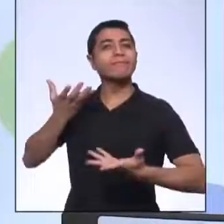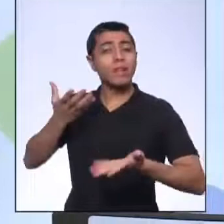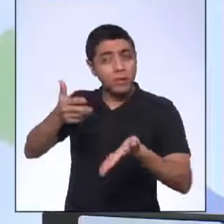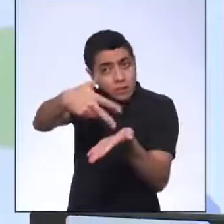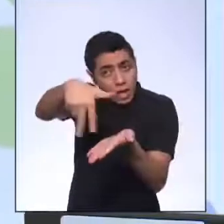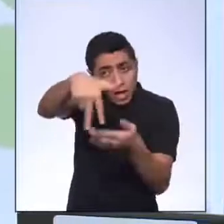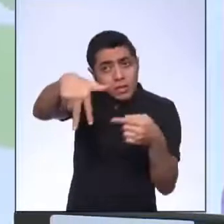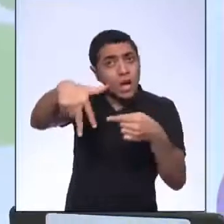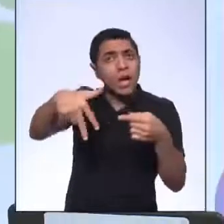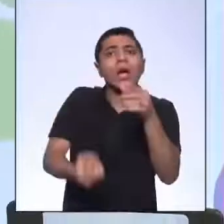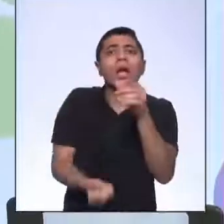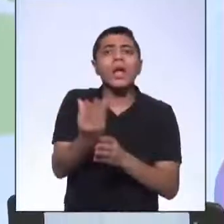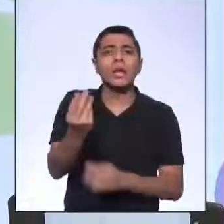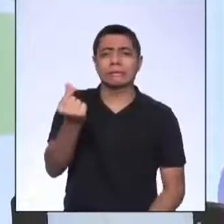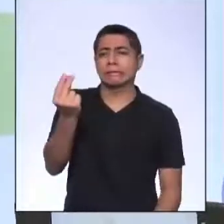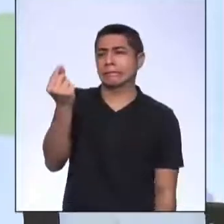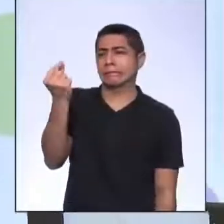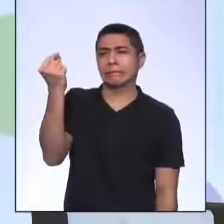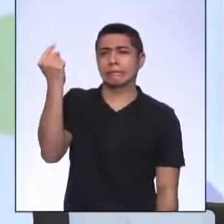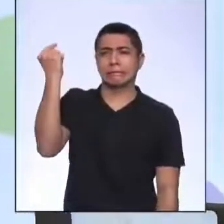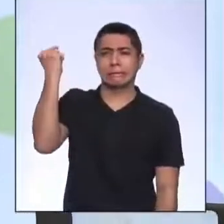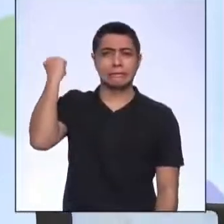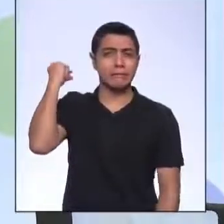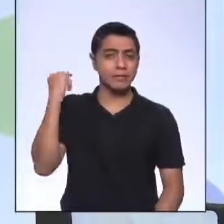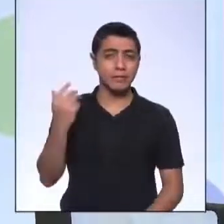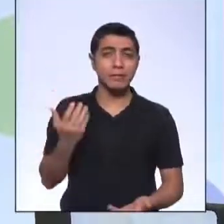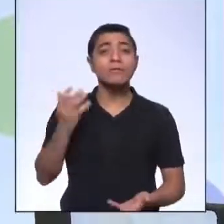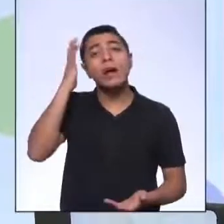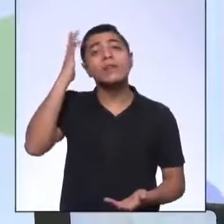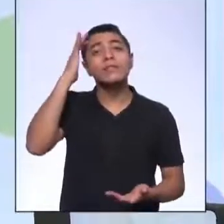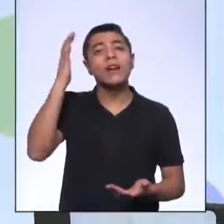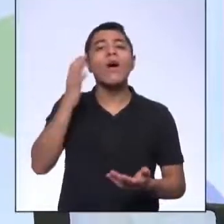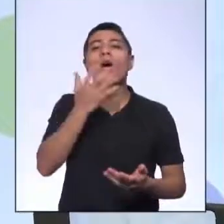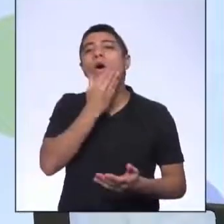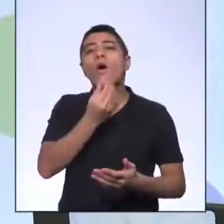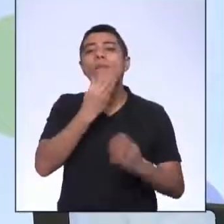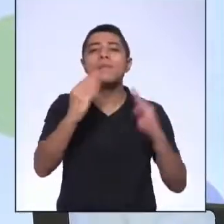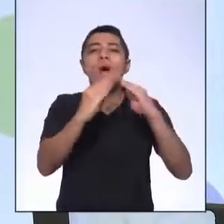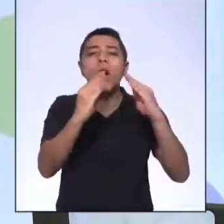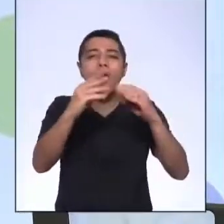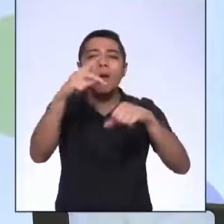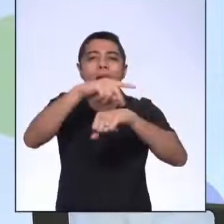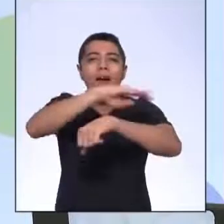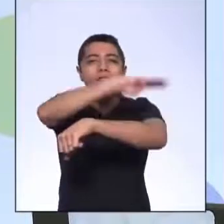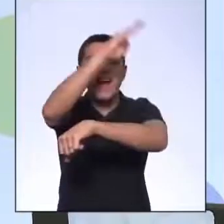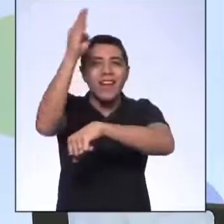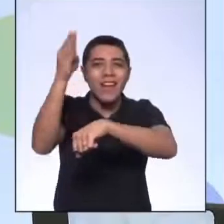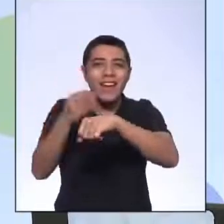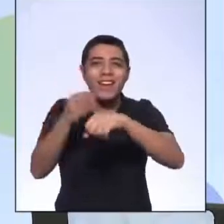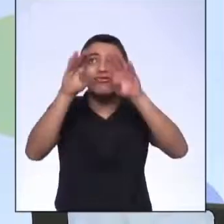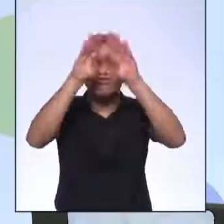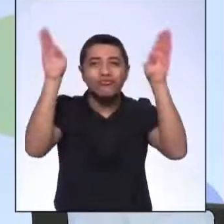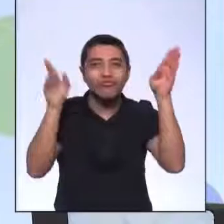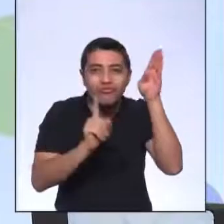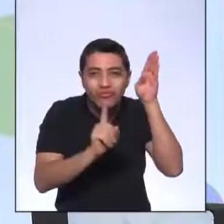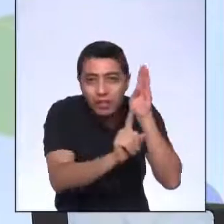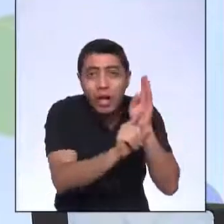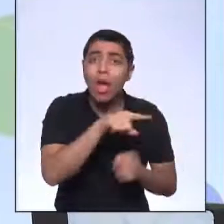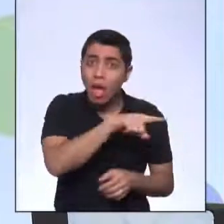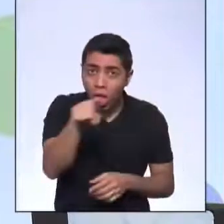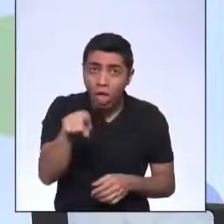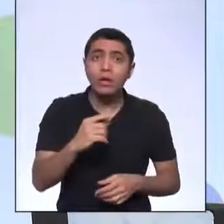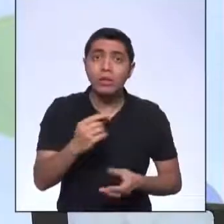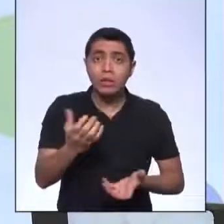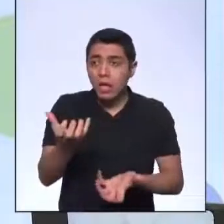né os homens das cavernas já dançaram quando queria se expressar Ok vamos lá bom então gente agora